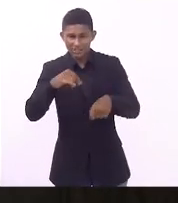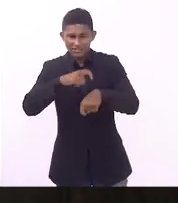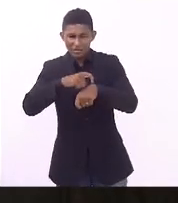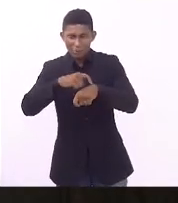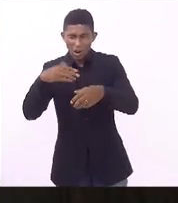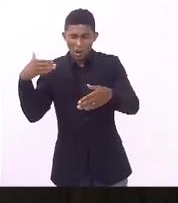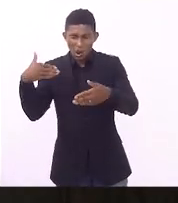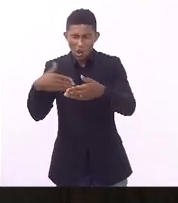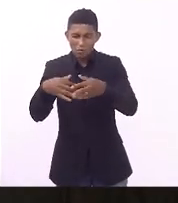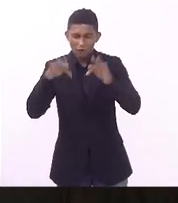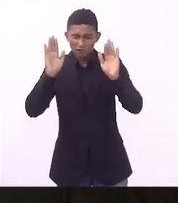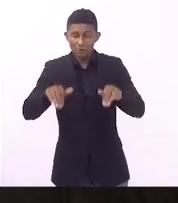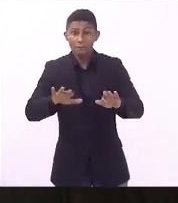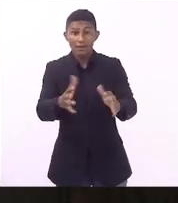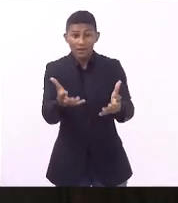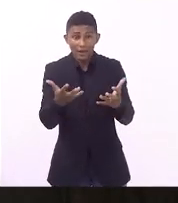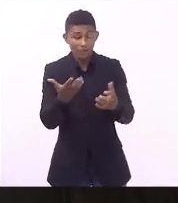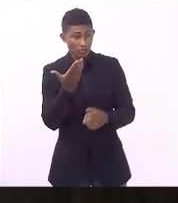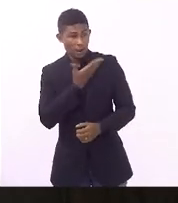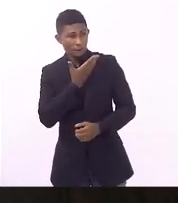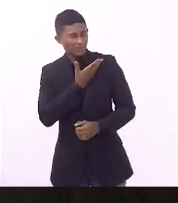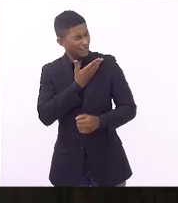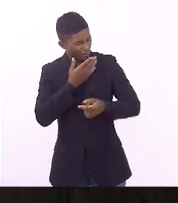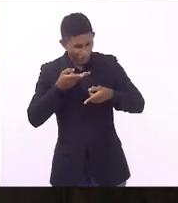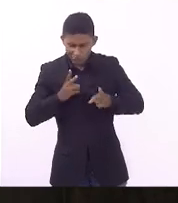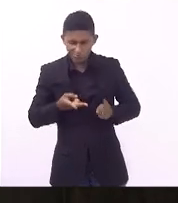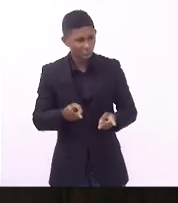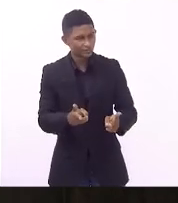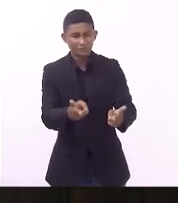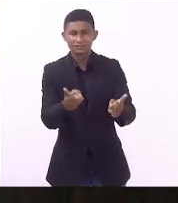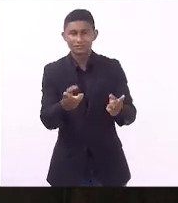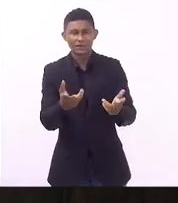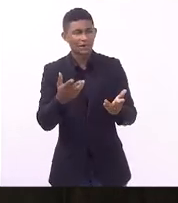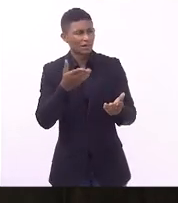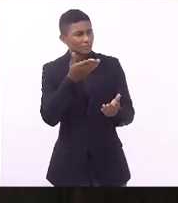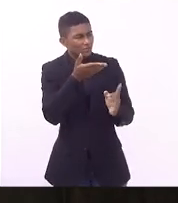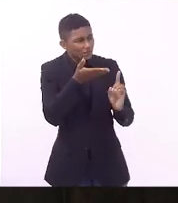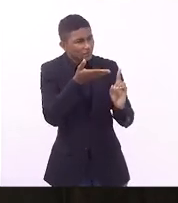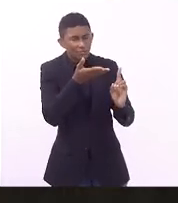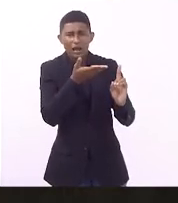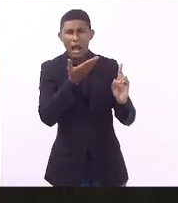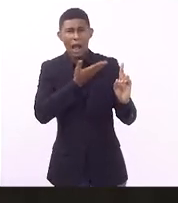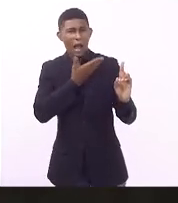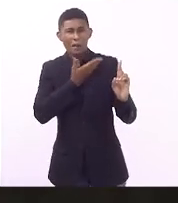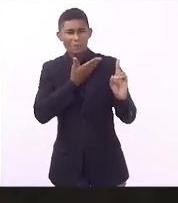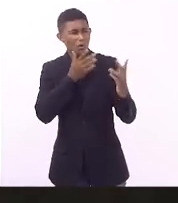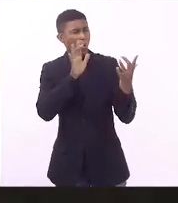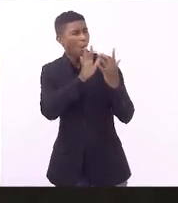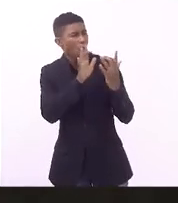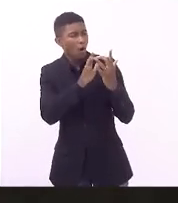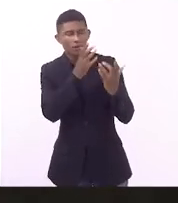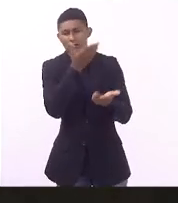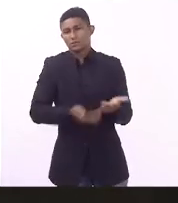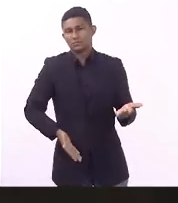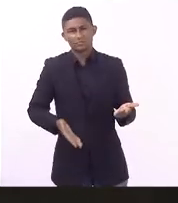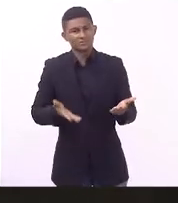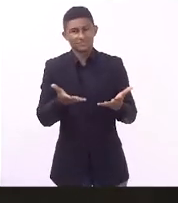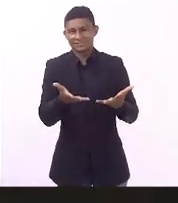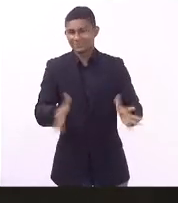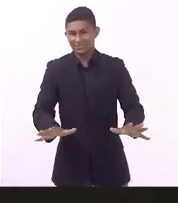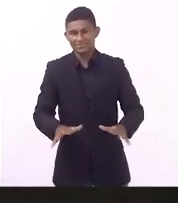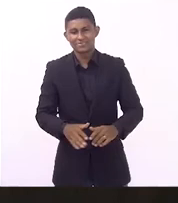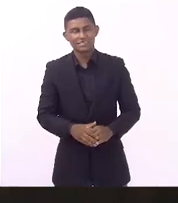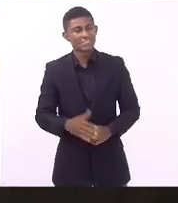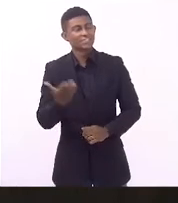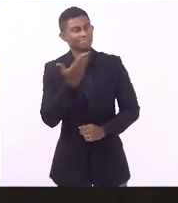convivência permaneça por mais tempo. Eu não quero perder esse contato com você, que